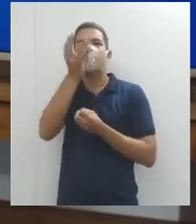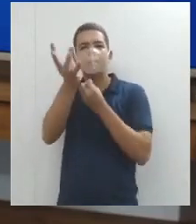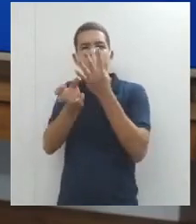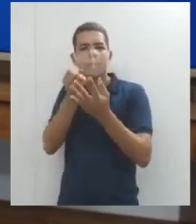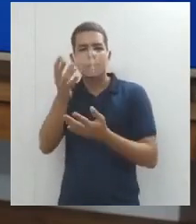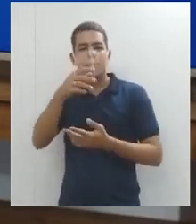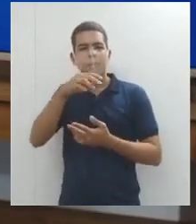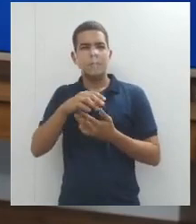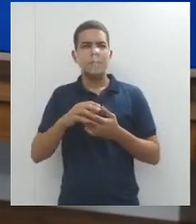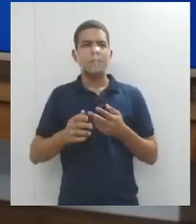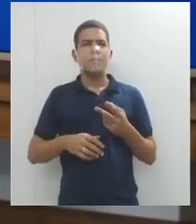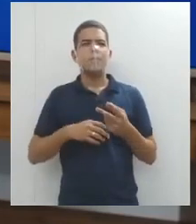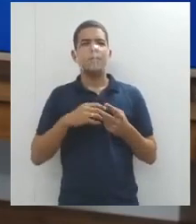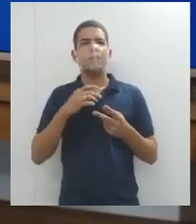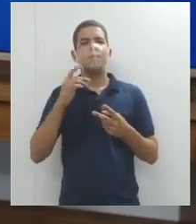expressões,